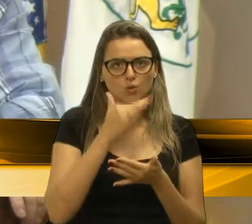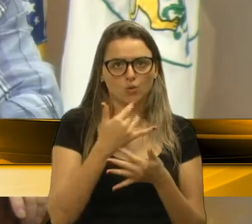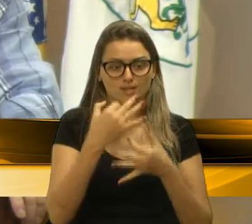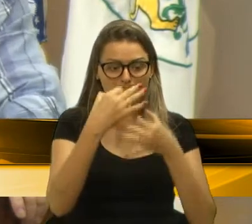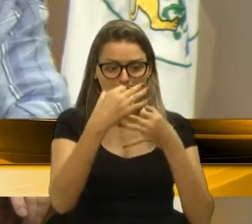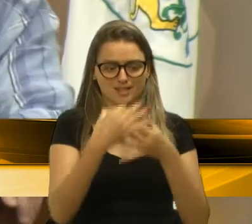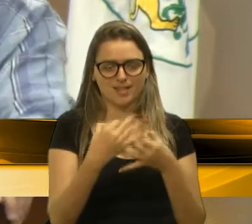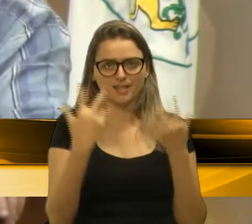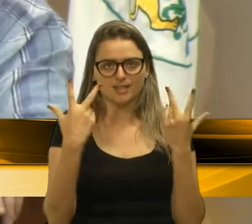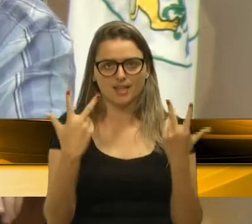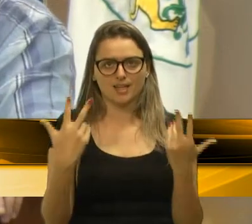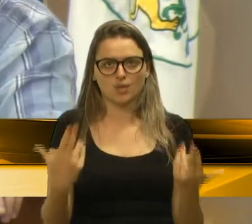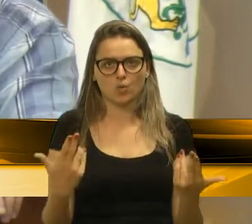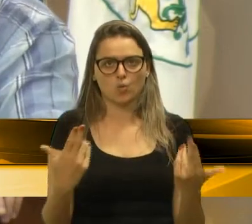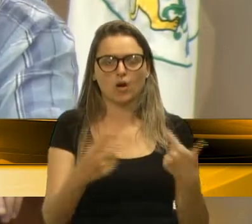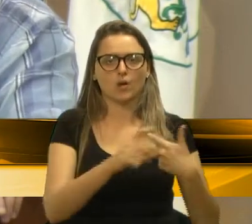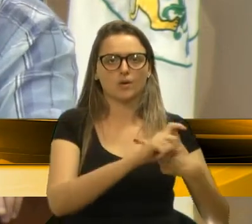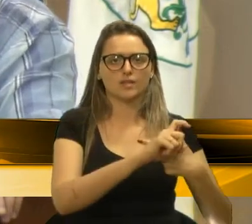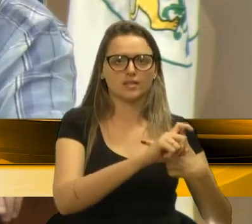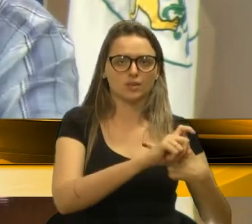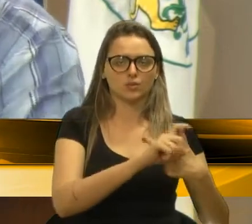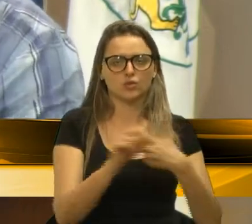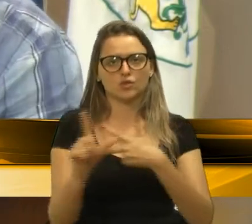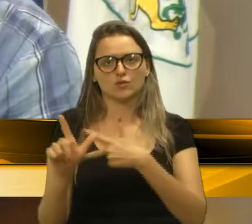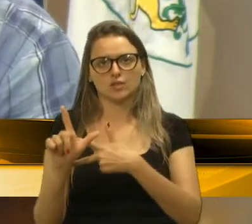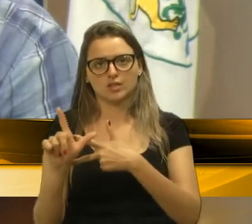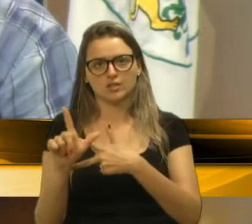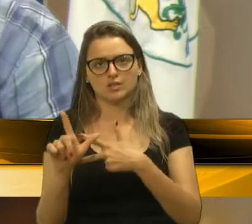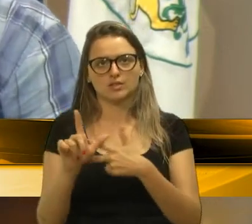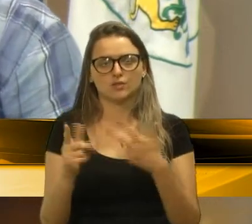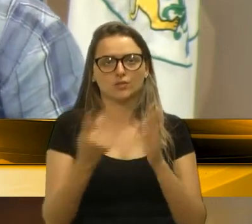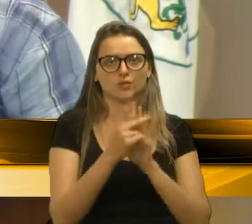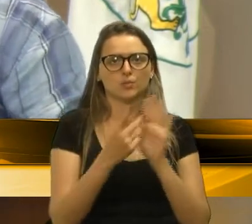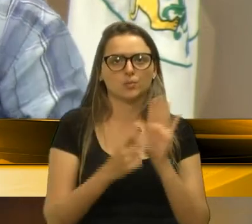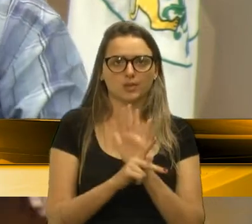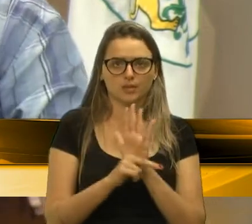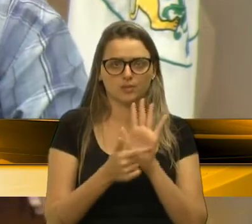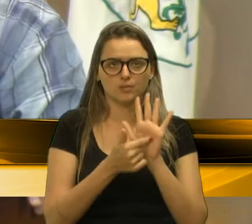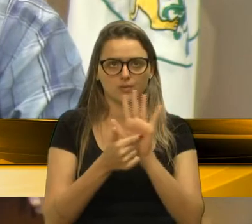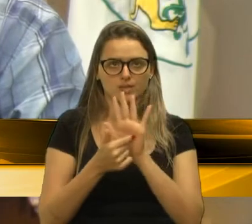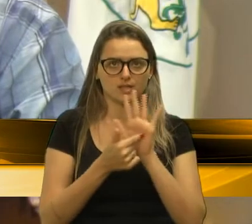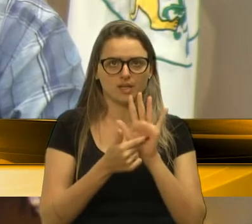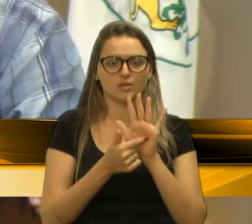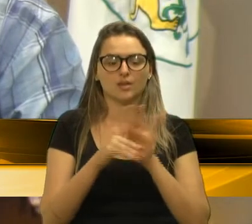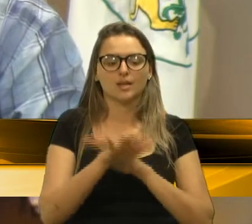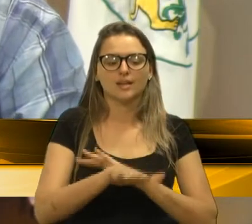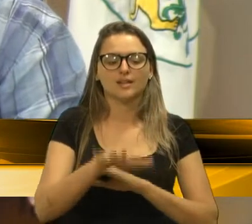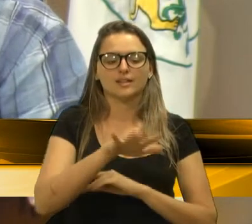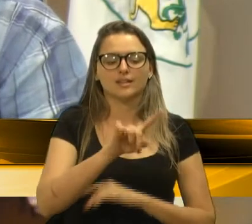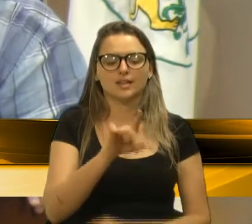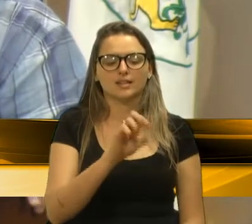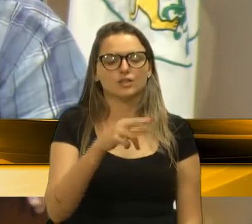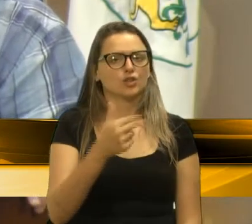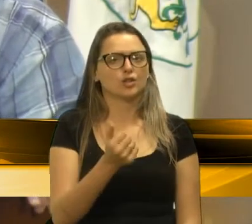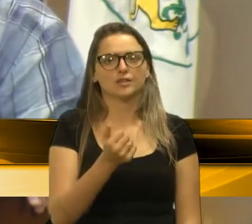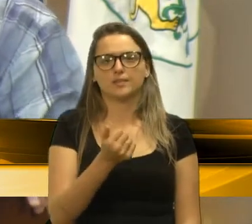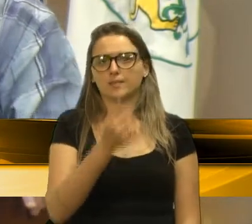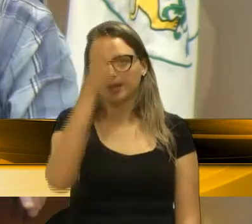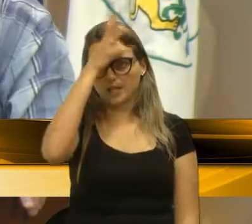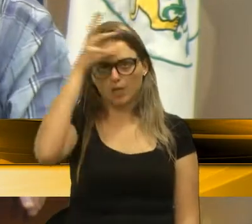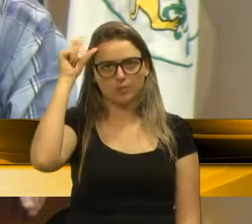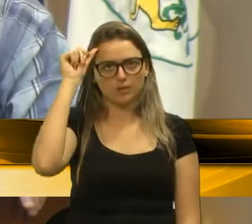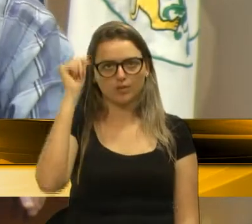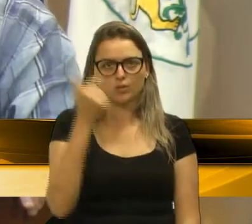cores nos e clicar apresentadas no plano diretor atual na questão do zoneamento e não nos foi dado